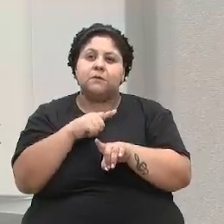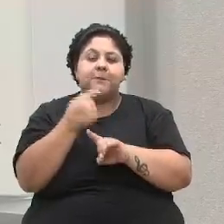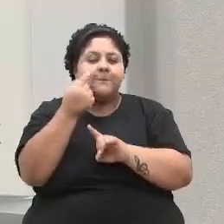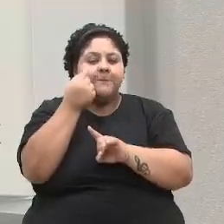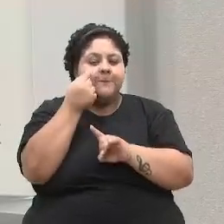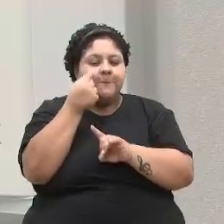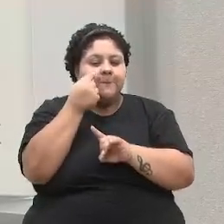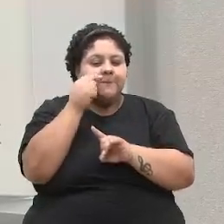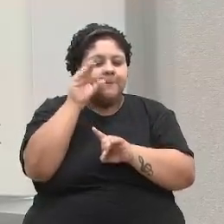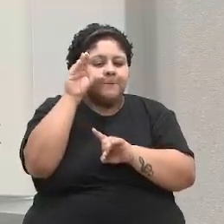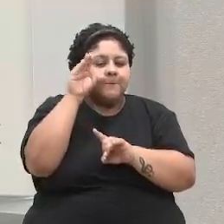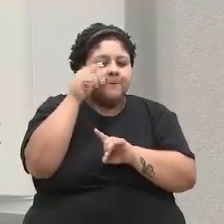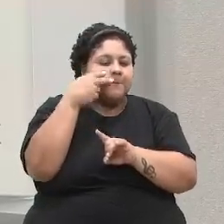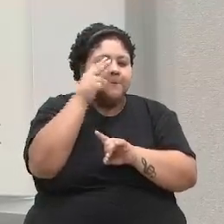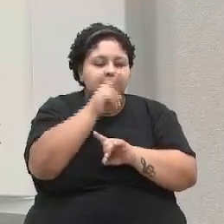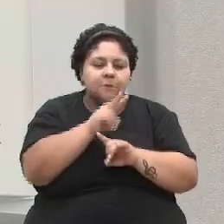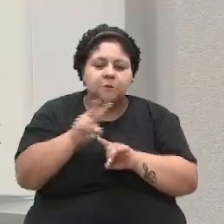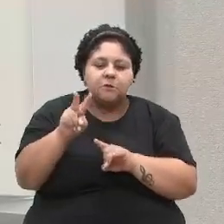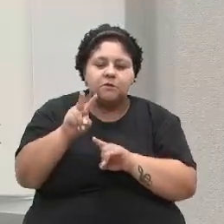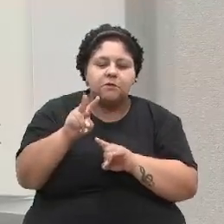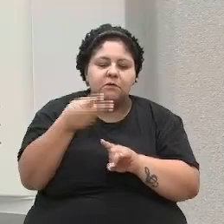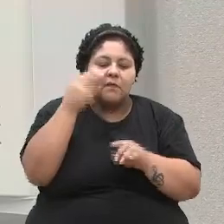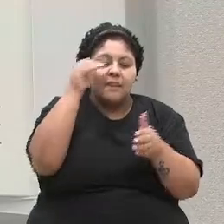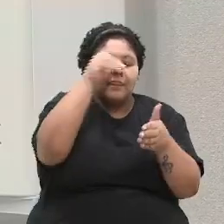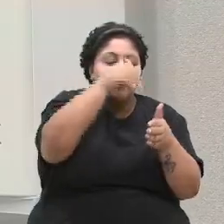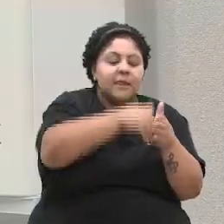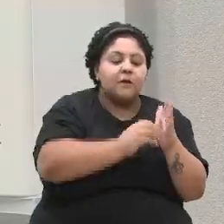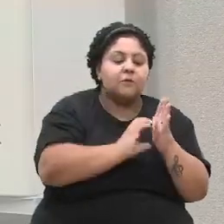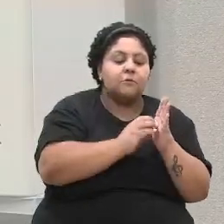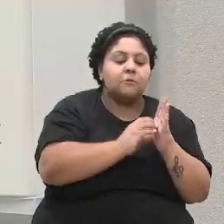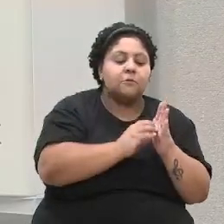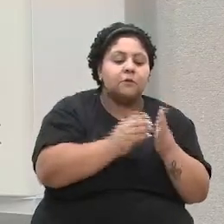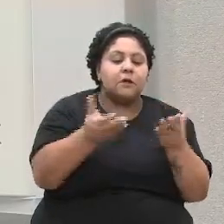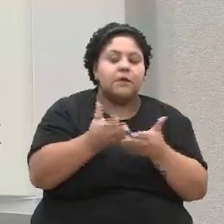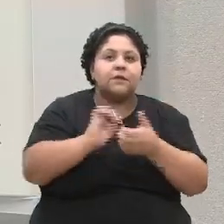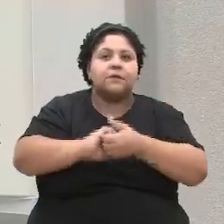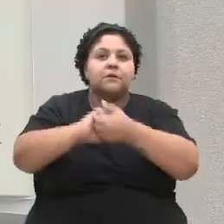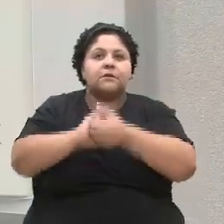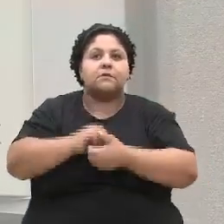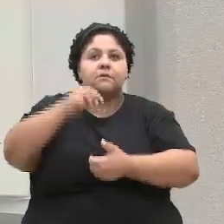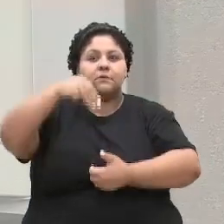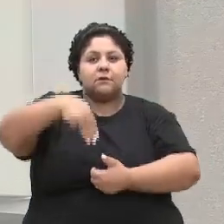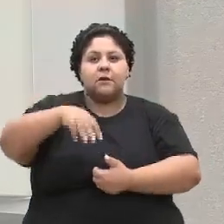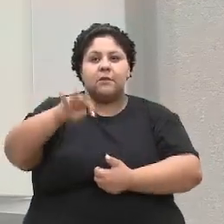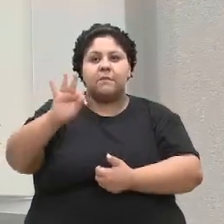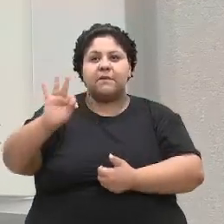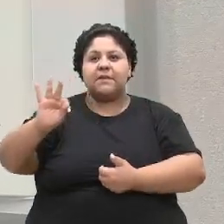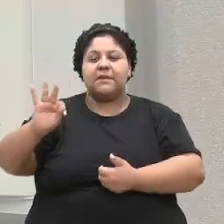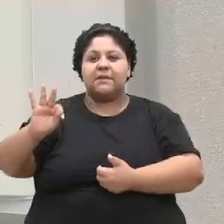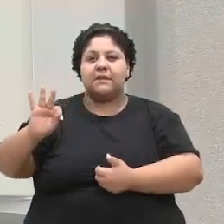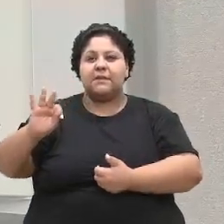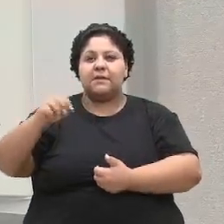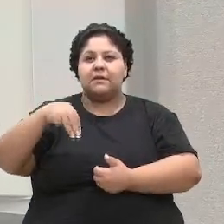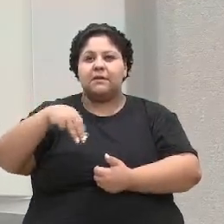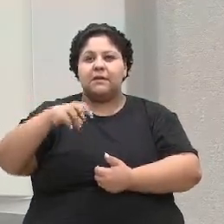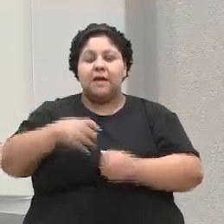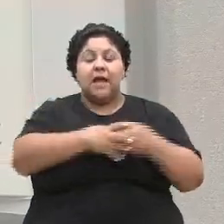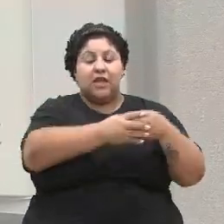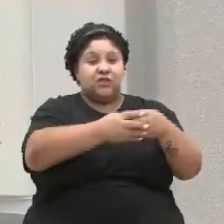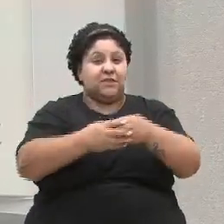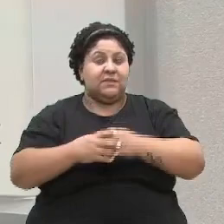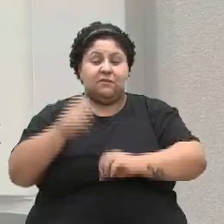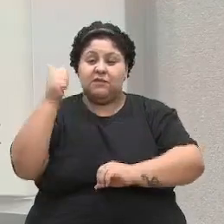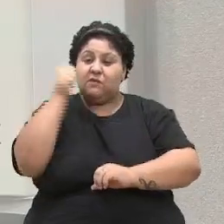olhar dentro dos partidos, e aqui quero saudar a AMT, a Associação da Mulher Trabalhista, que inclusive se reuniu ontem